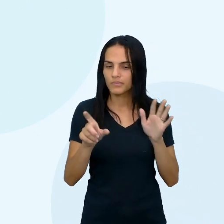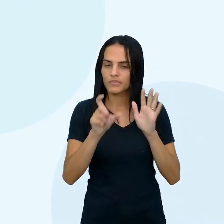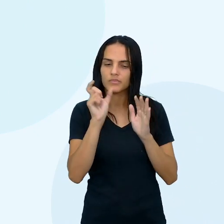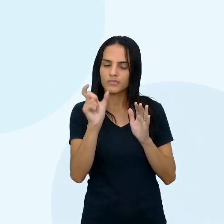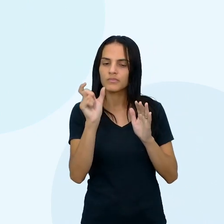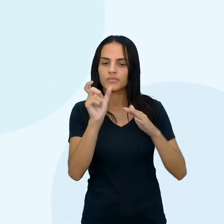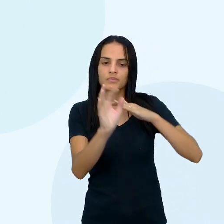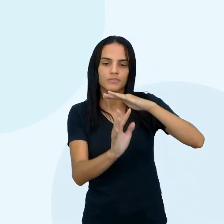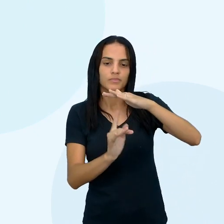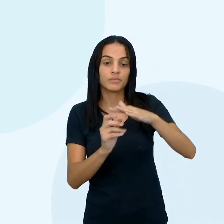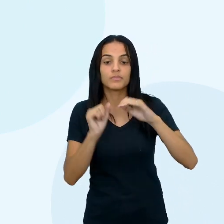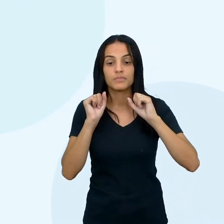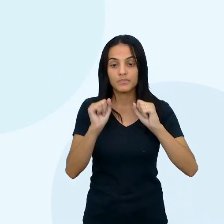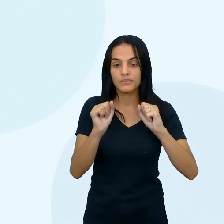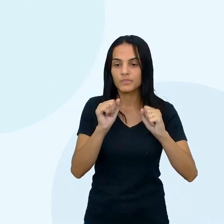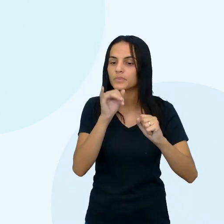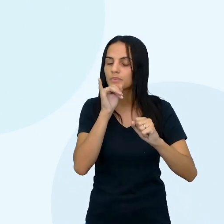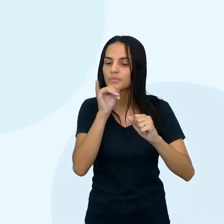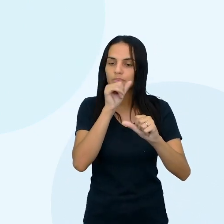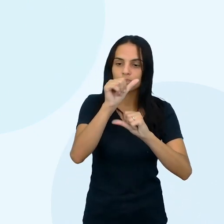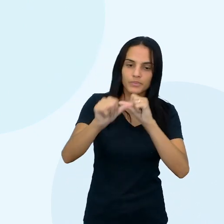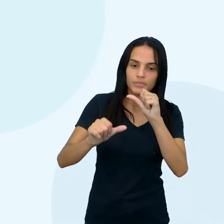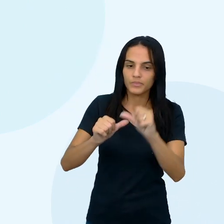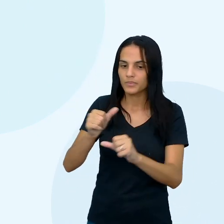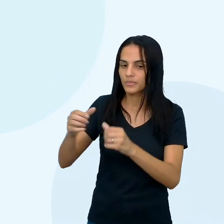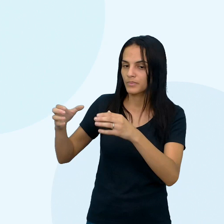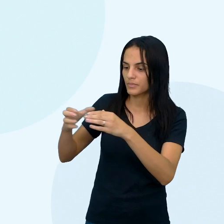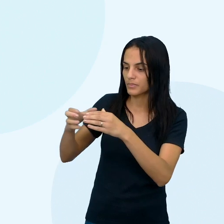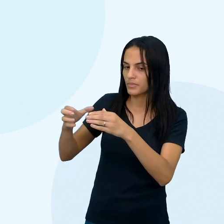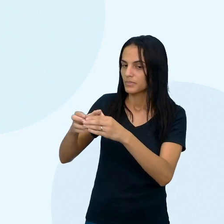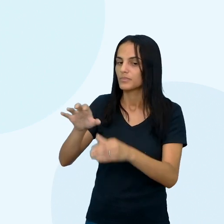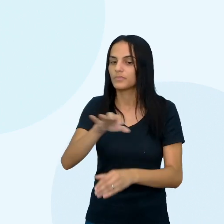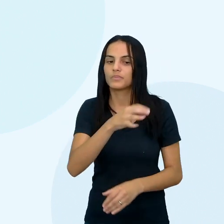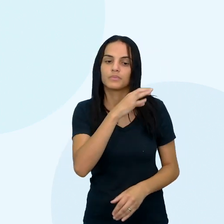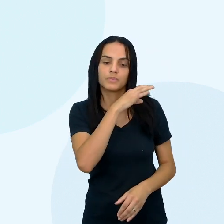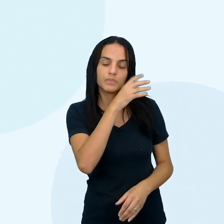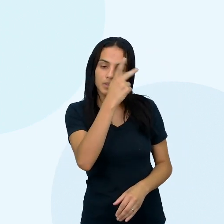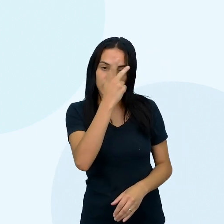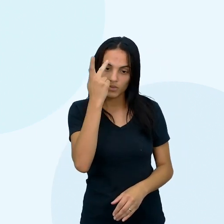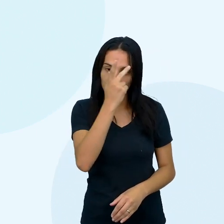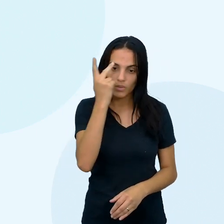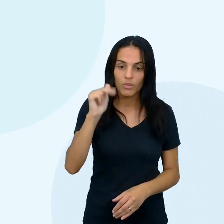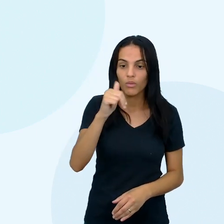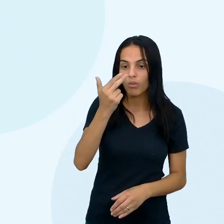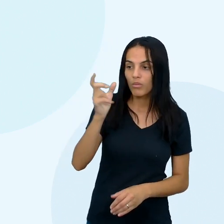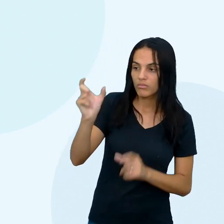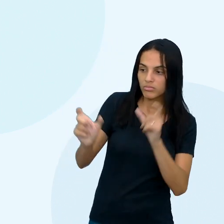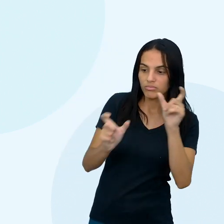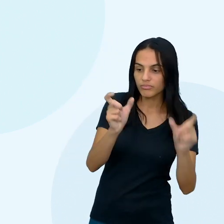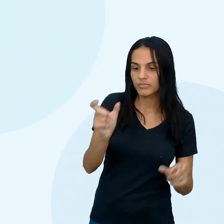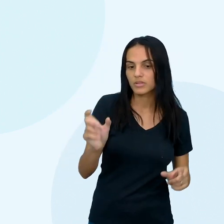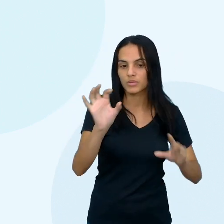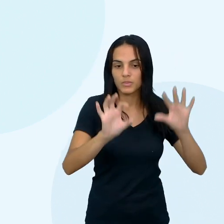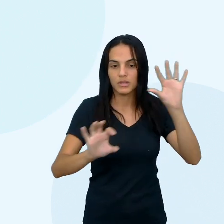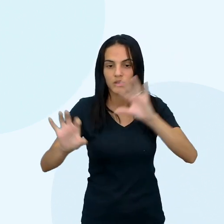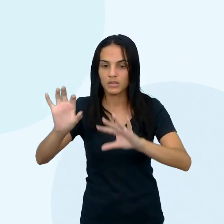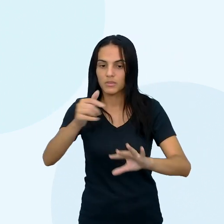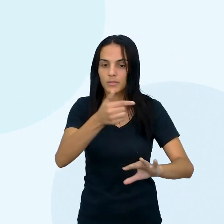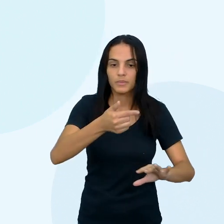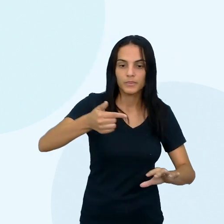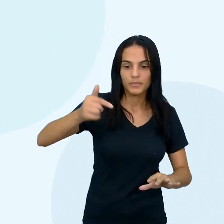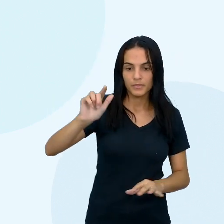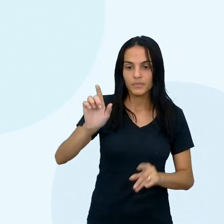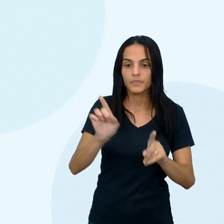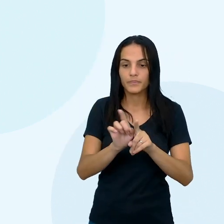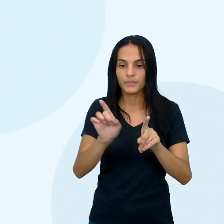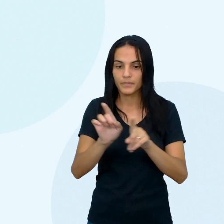migrar pode se referir tanto ao deslocamento de um grupo de pessoas ou de um indivíduo de uma região para outra,